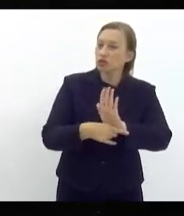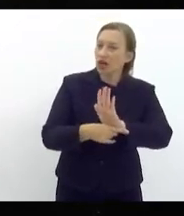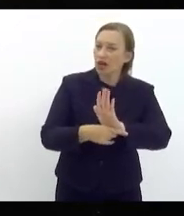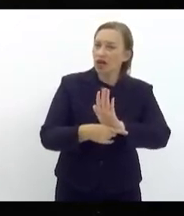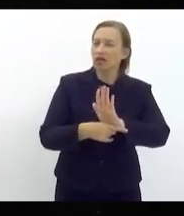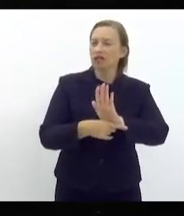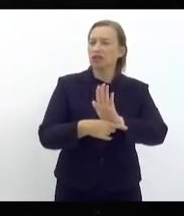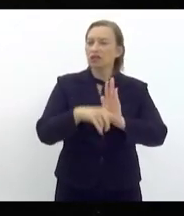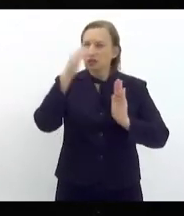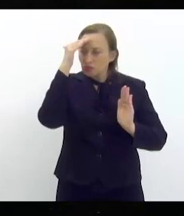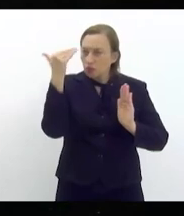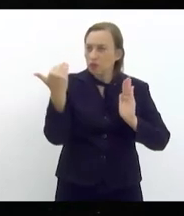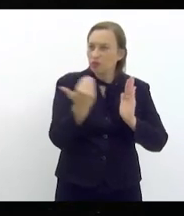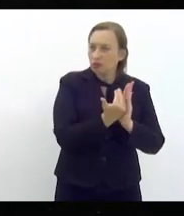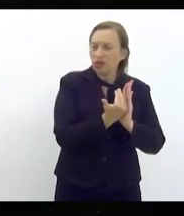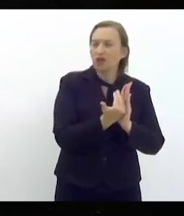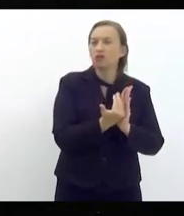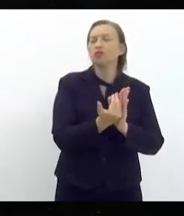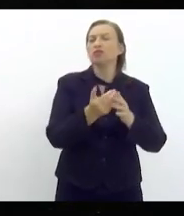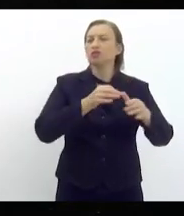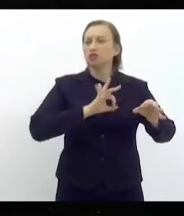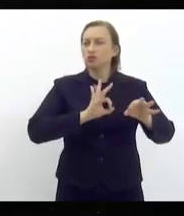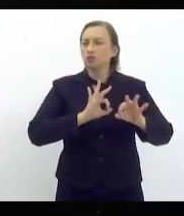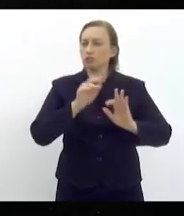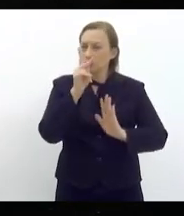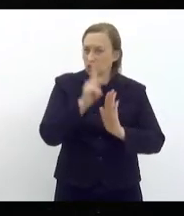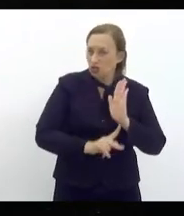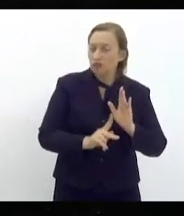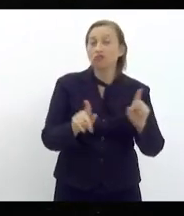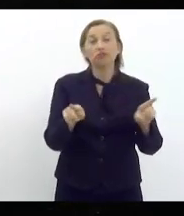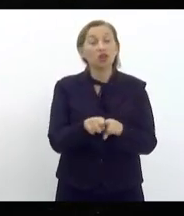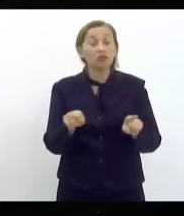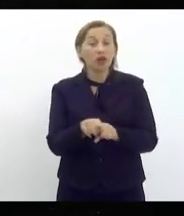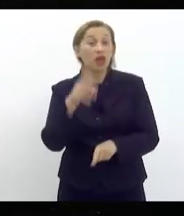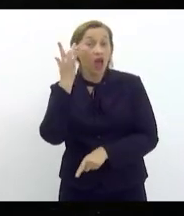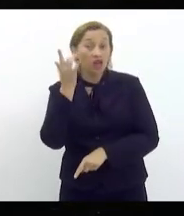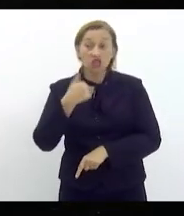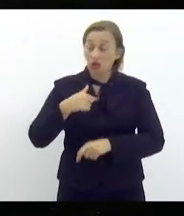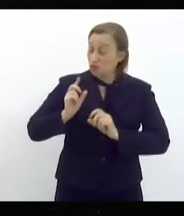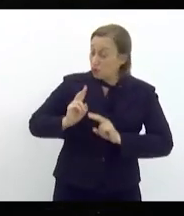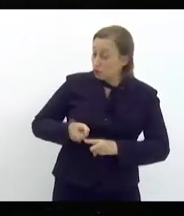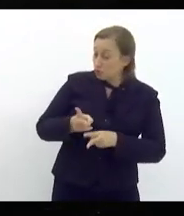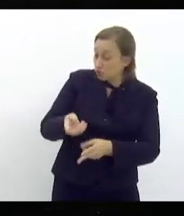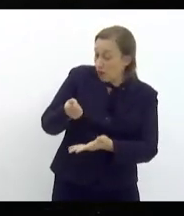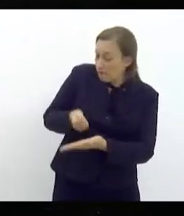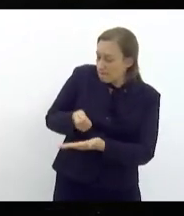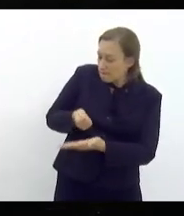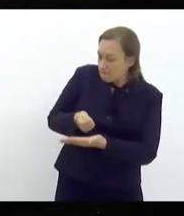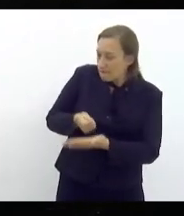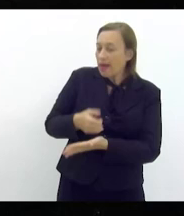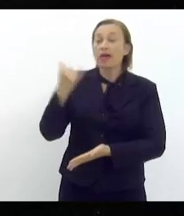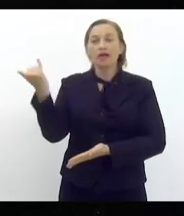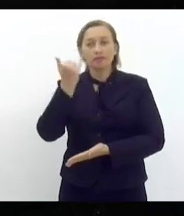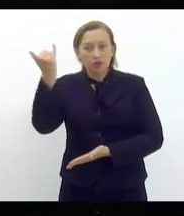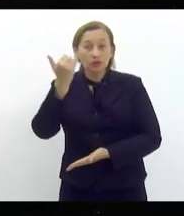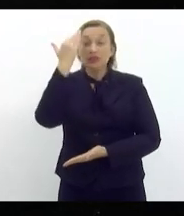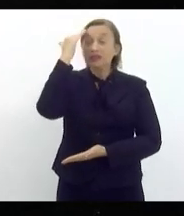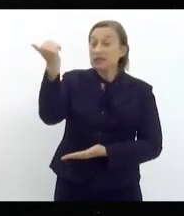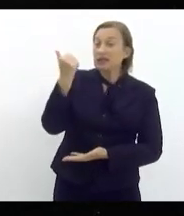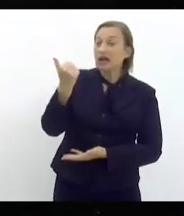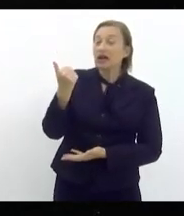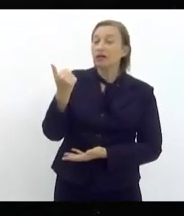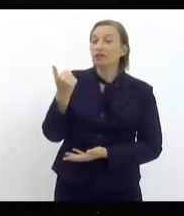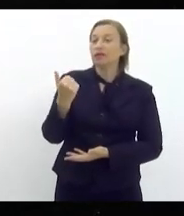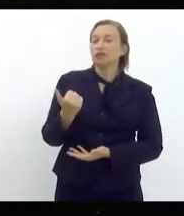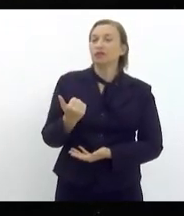execução desses projetos. E acho que, vou continuar insistindo, que é importante que a gente saiba o